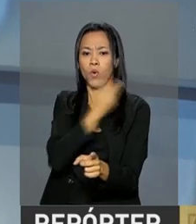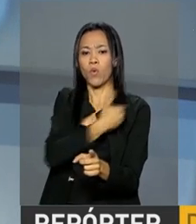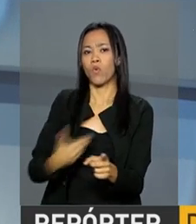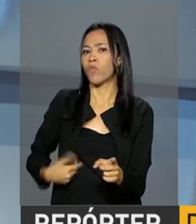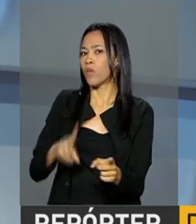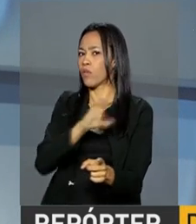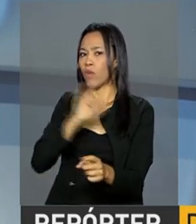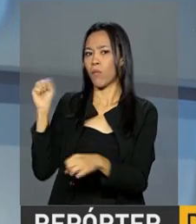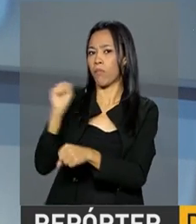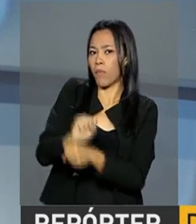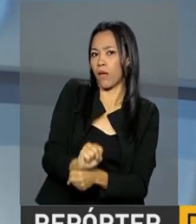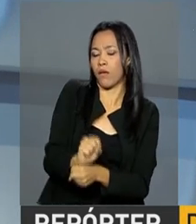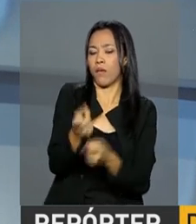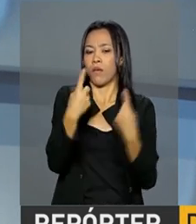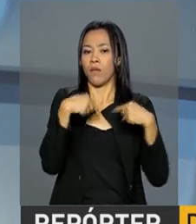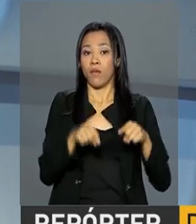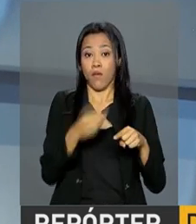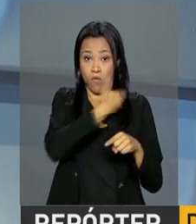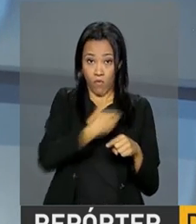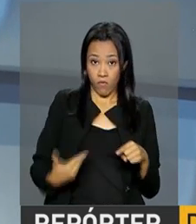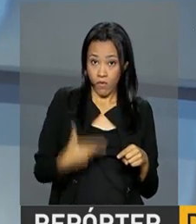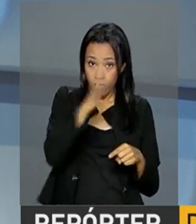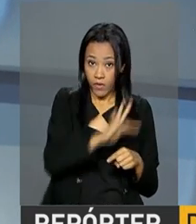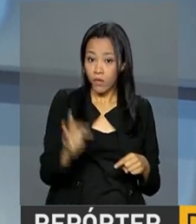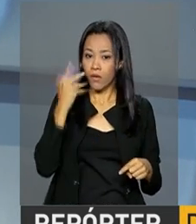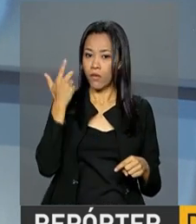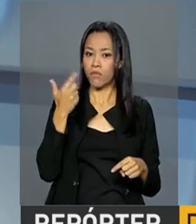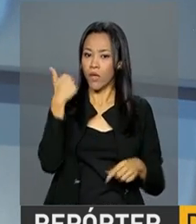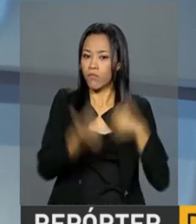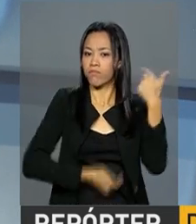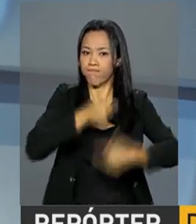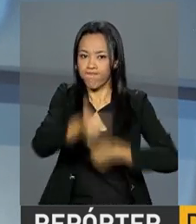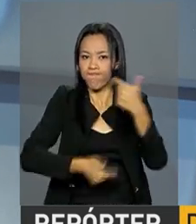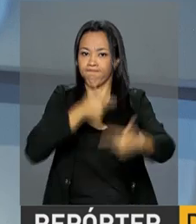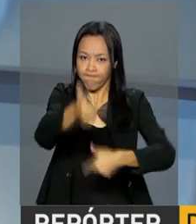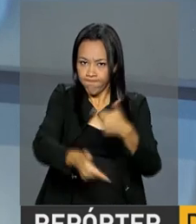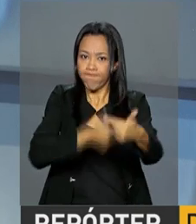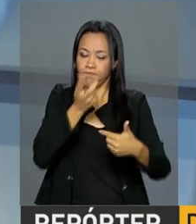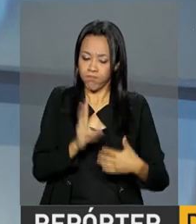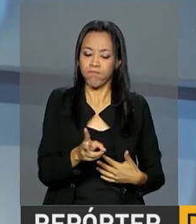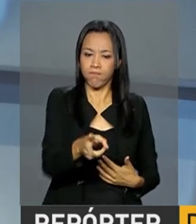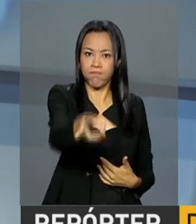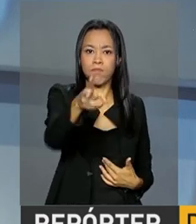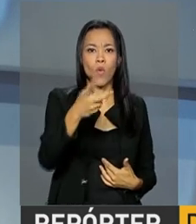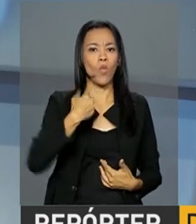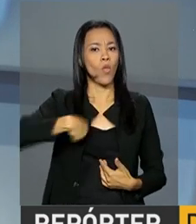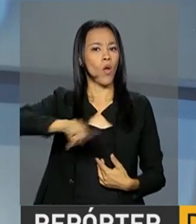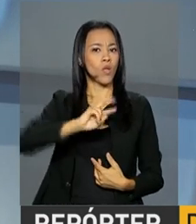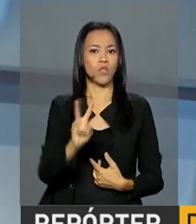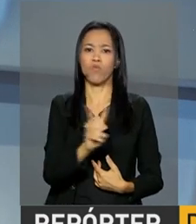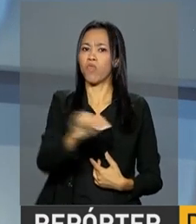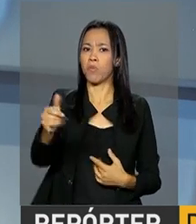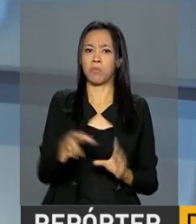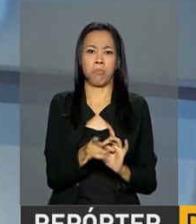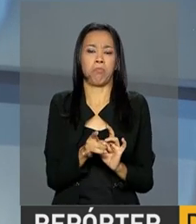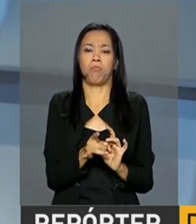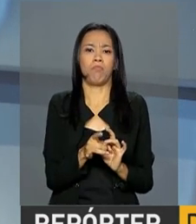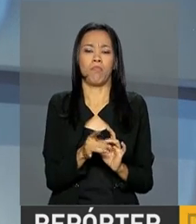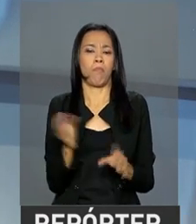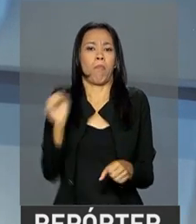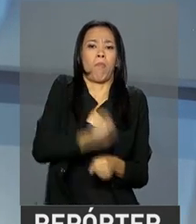federal trabalhando continuamente nós não permitiremos nenhum tipo de paralisia